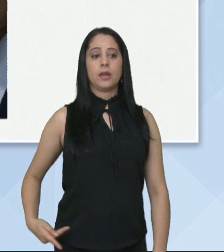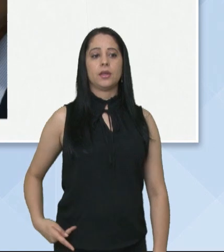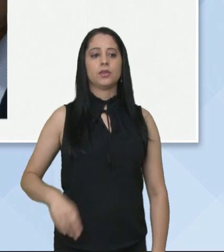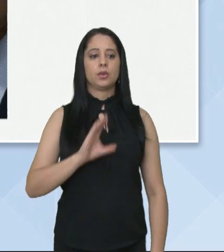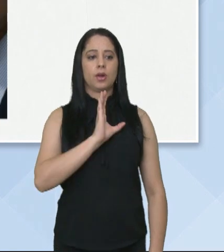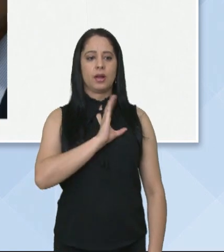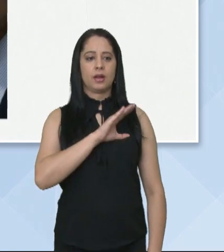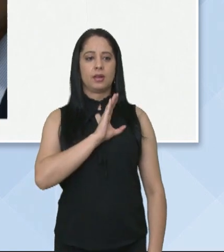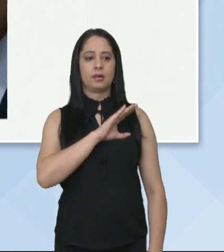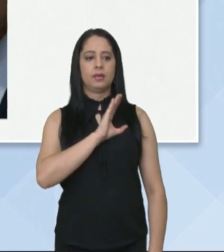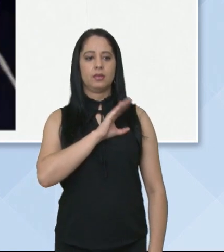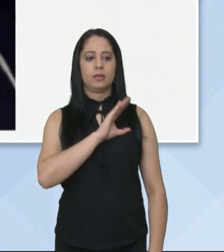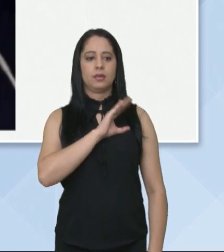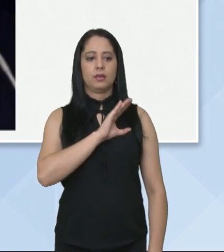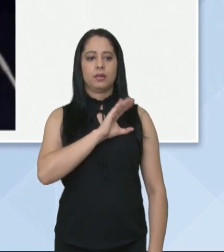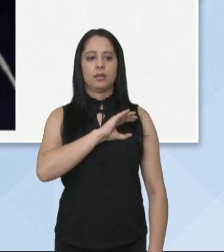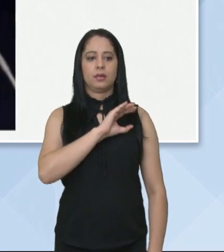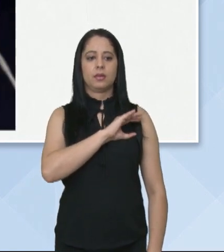primeiro-ministro do Canadá.